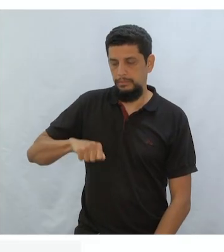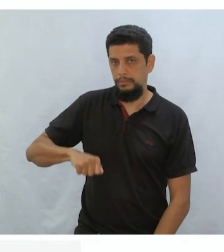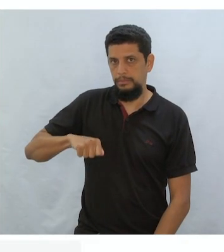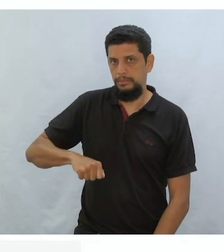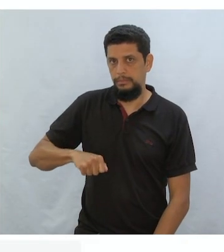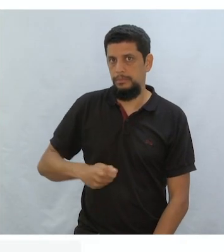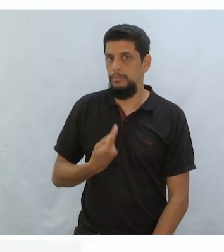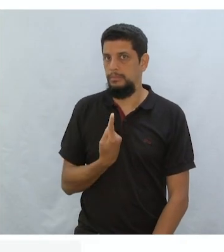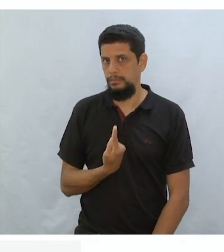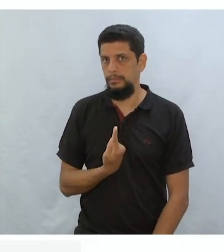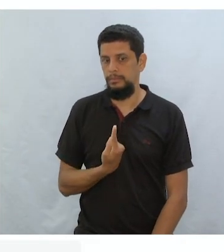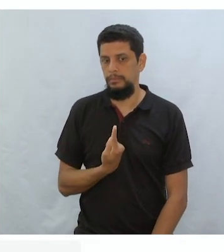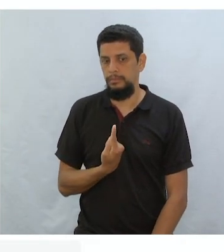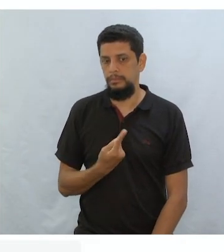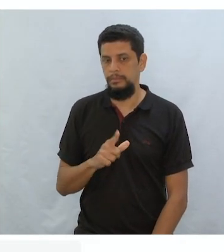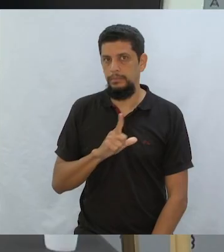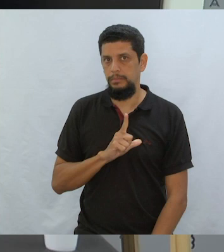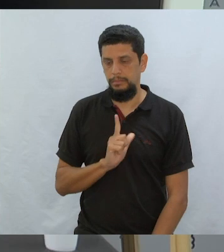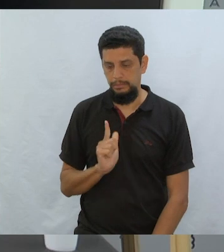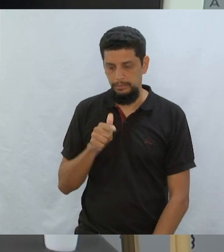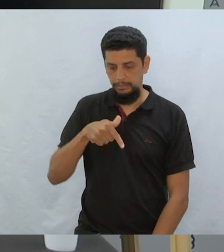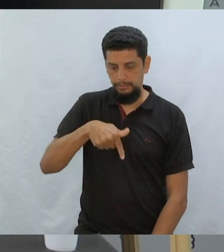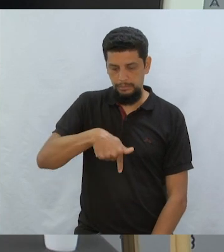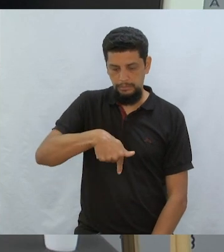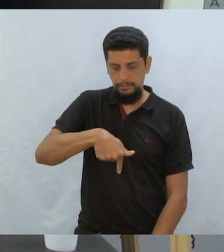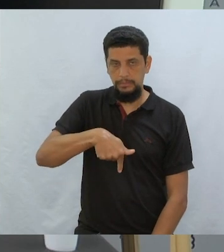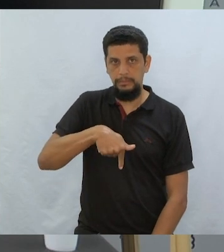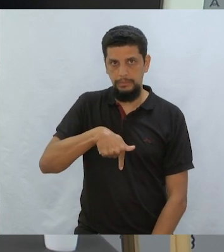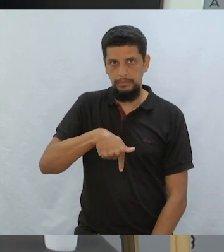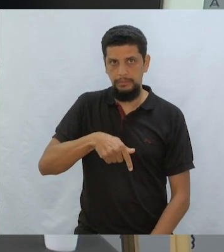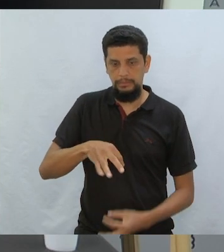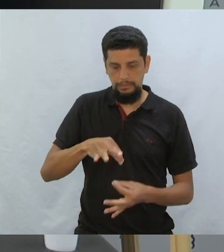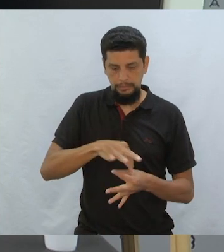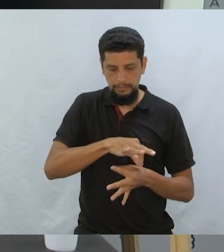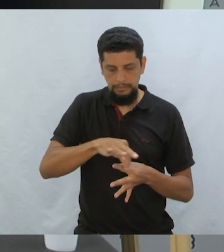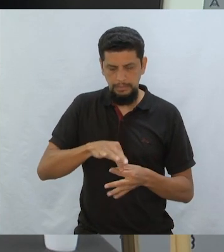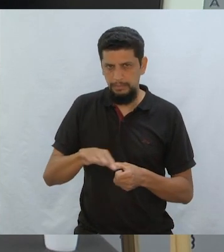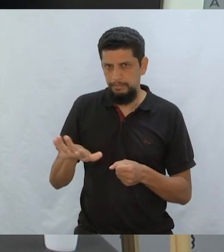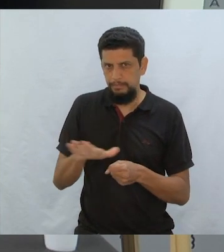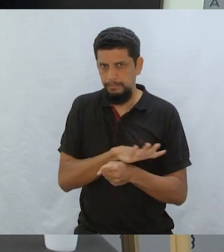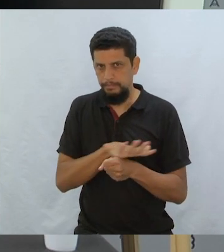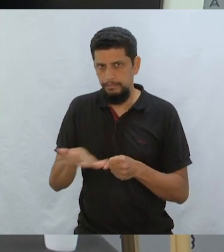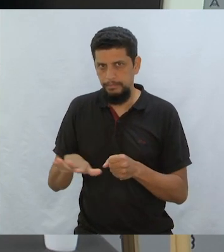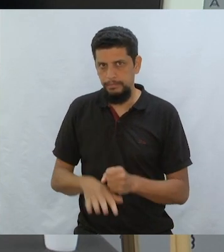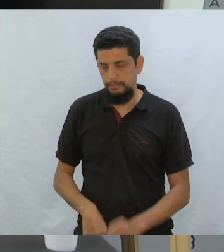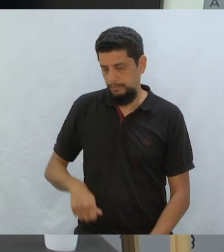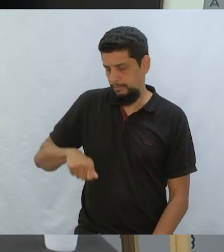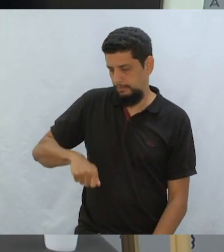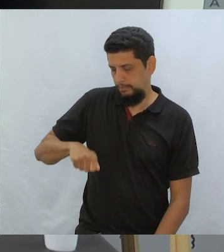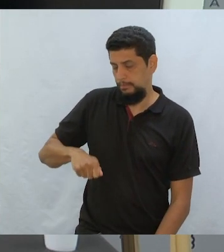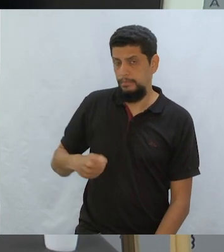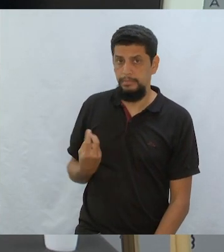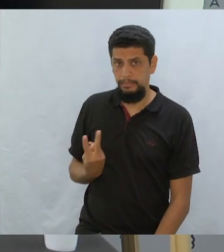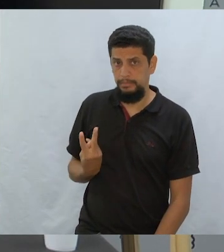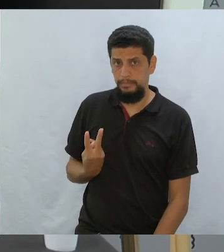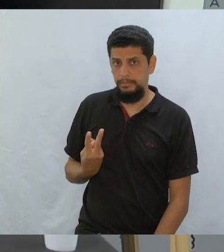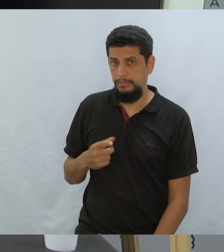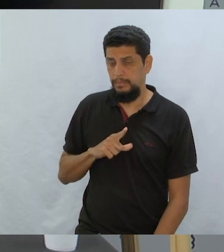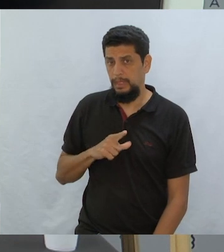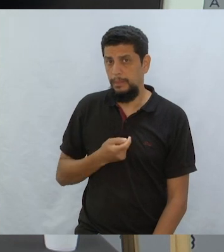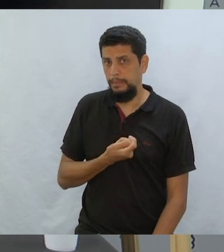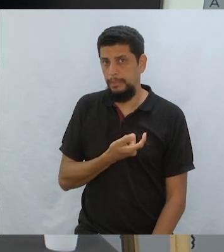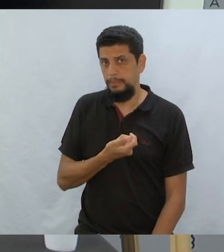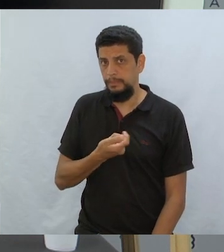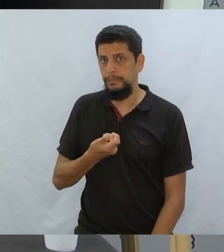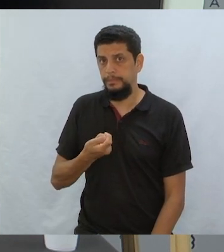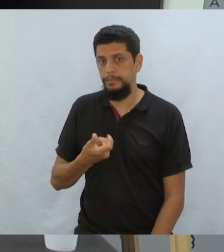número 1, que tem 7 morangos. Ó, dá para ver, ela está cheia. E a cesta número 2 tem poucos morangos,